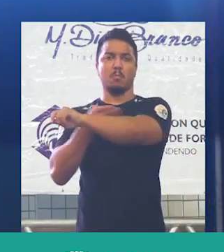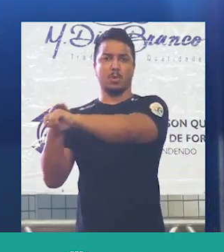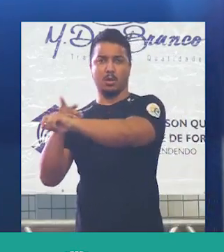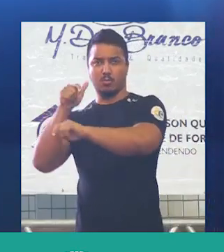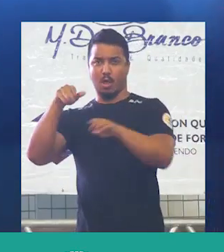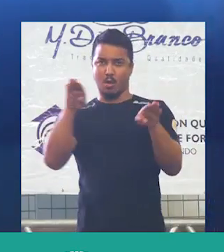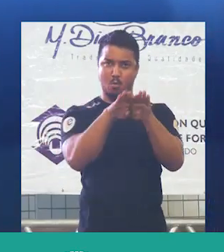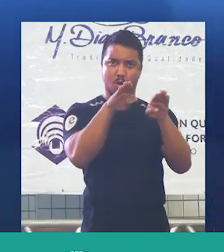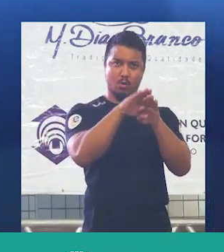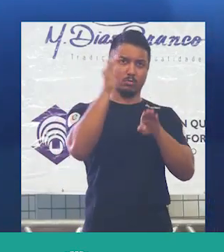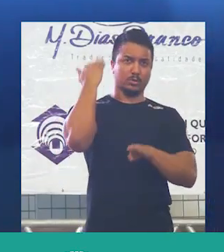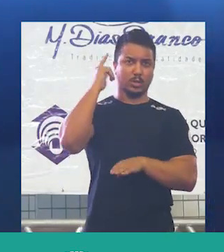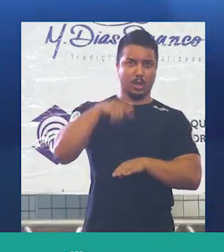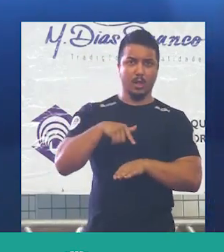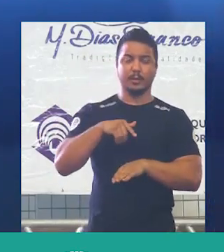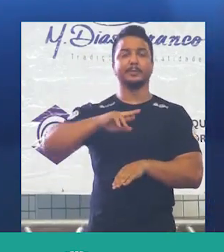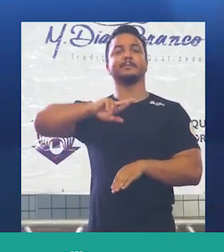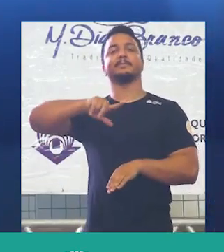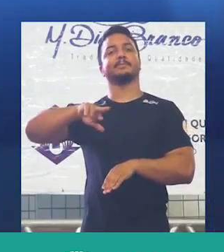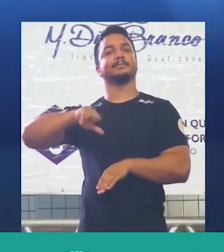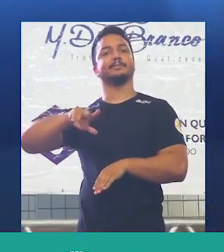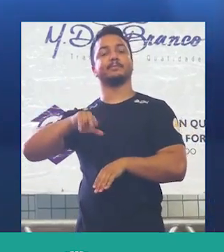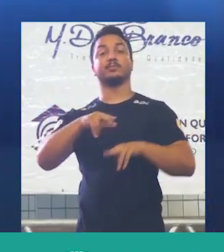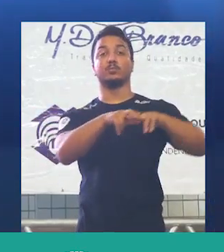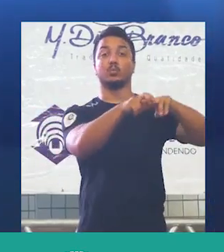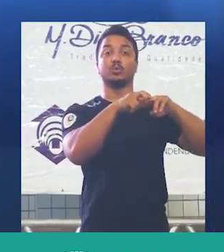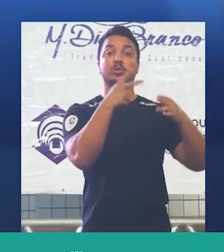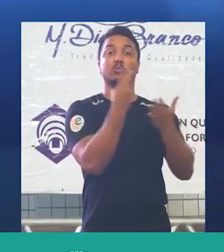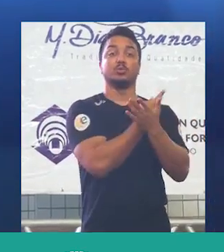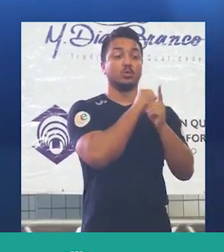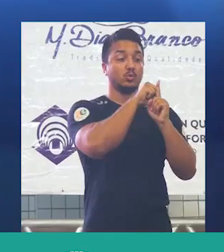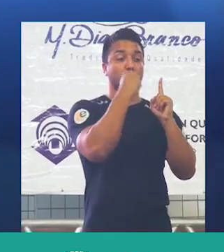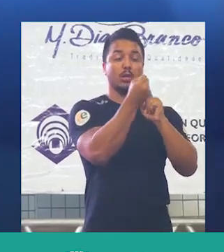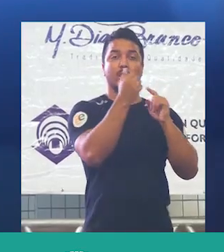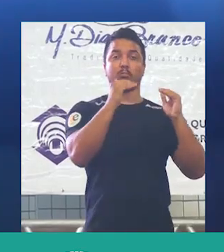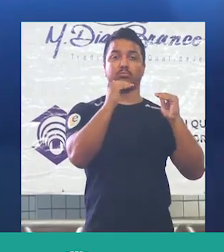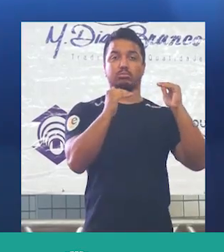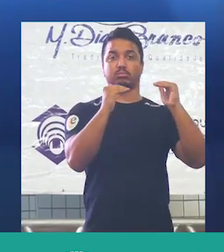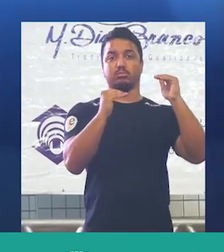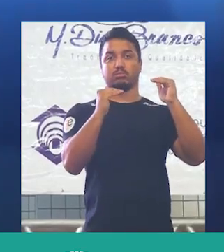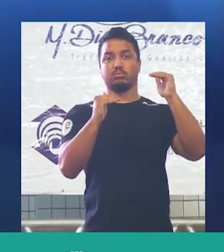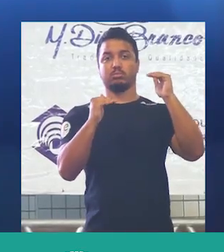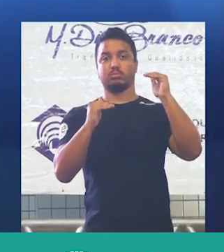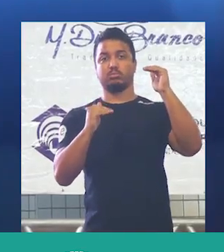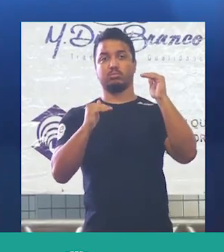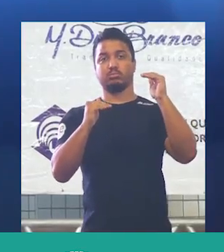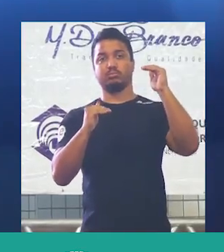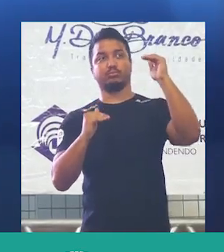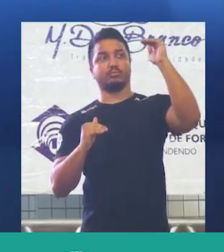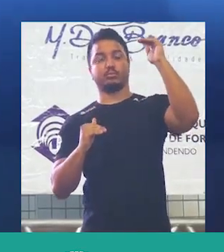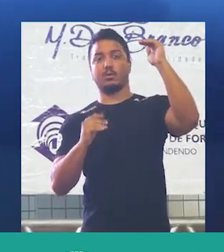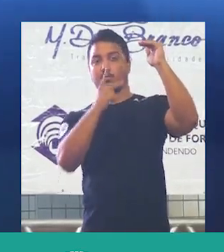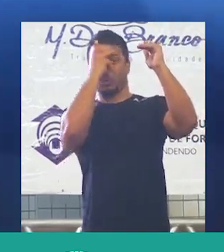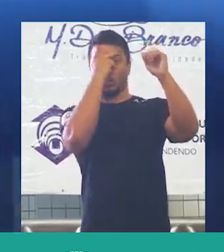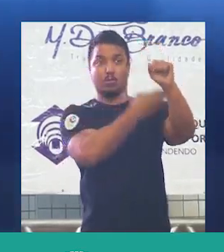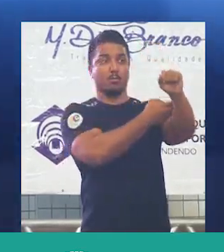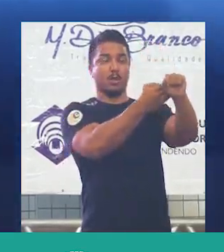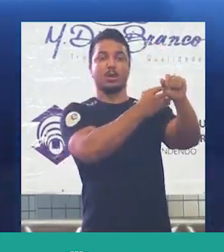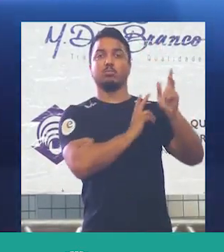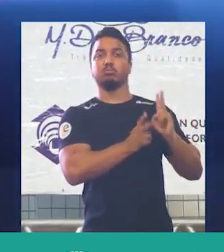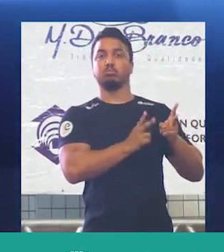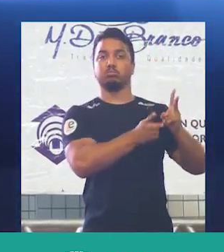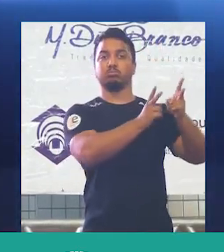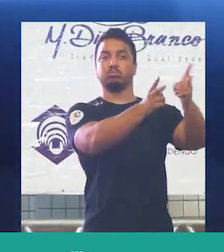dos brancos. E aí a gente acabou criando uma sociedade segregacionista, onde os brancos